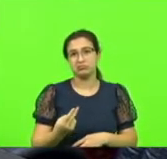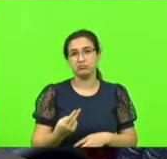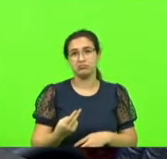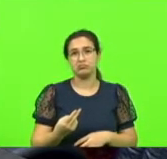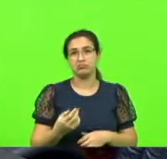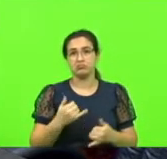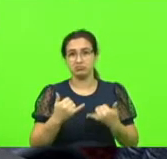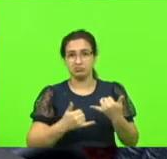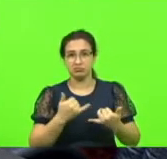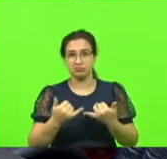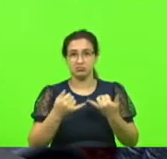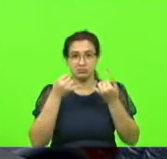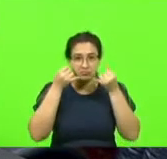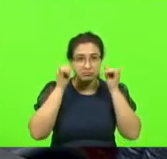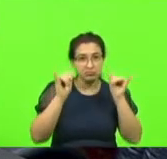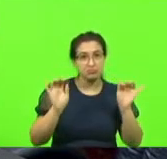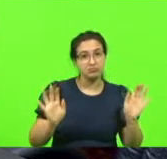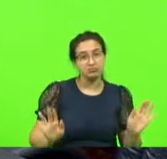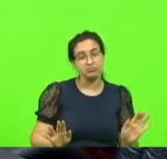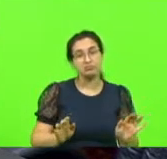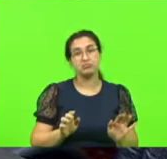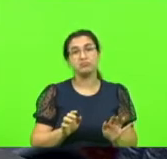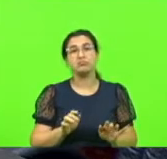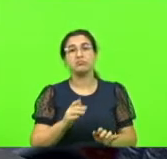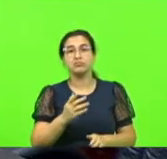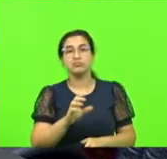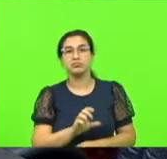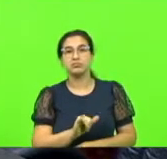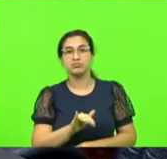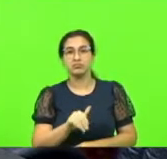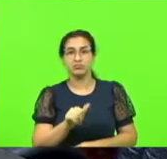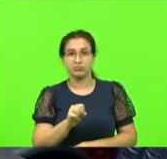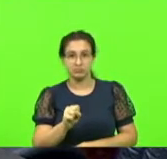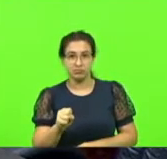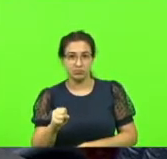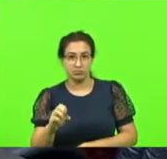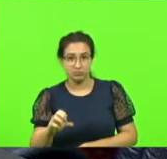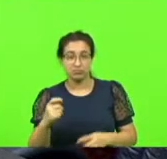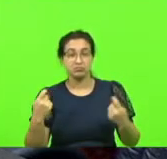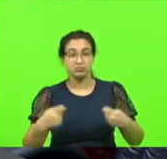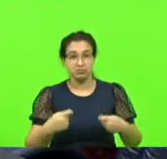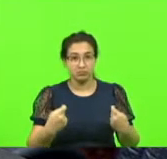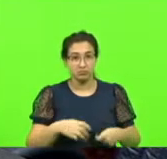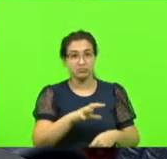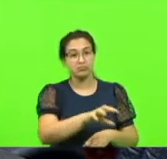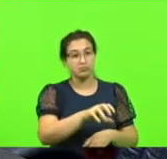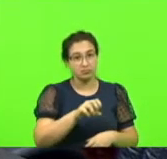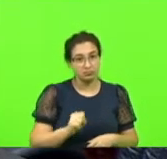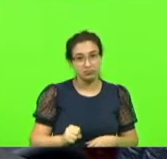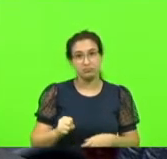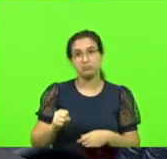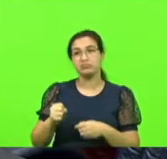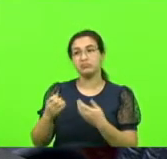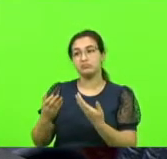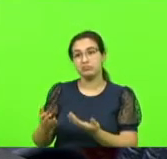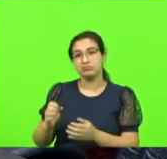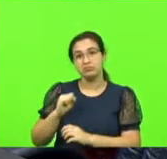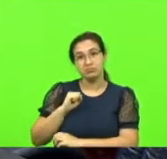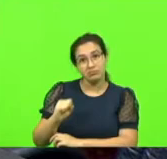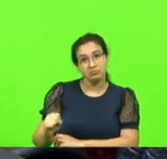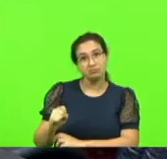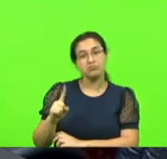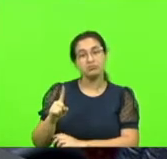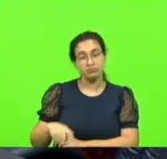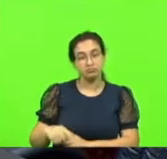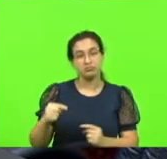sem identificação, a SIDASC é obrigada a apreender esses animais e fazer o abate sanitário. É isso que está previsto na